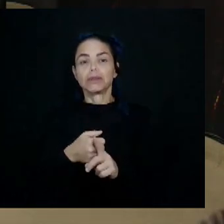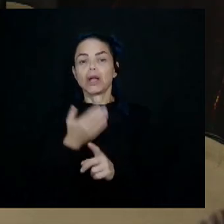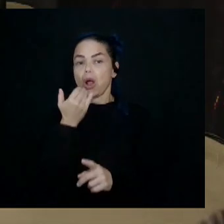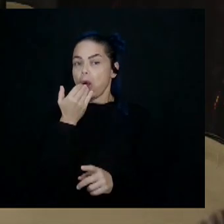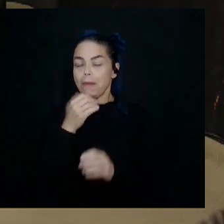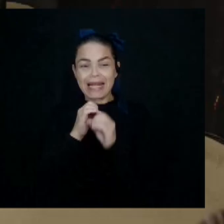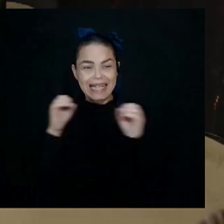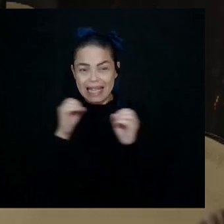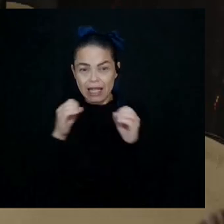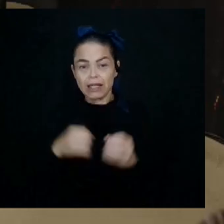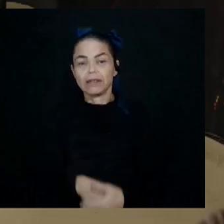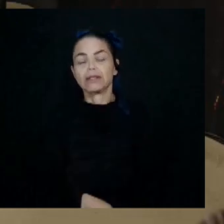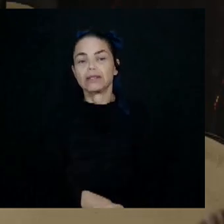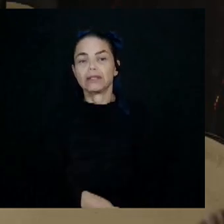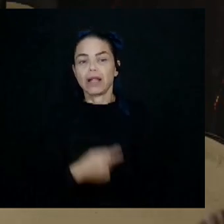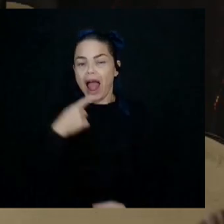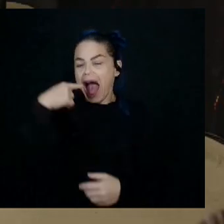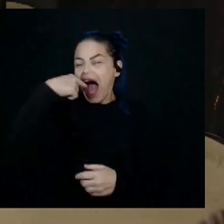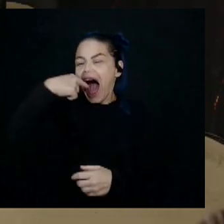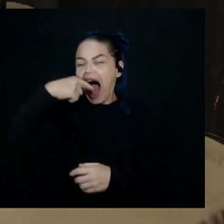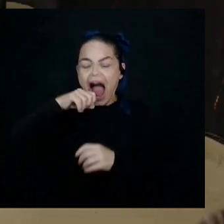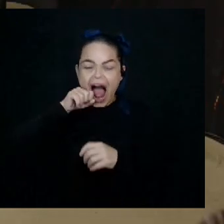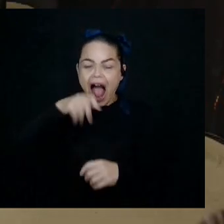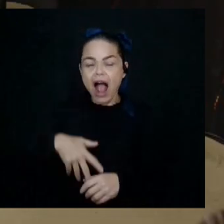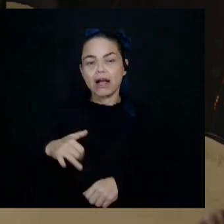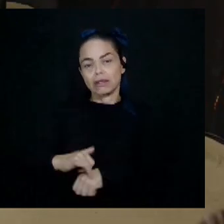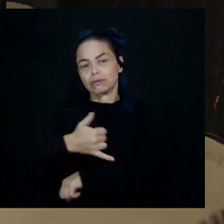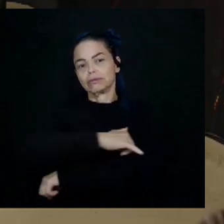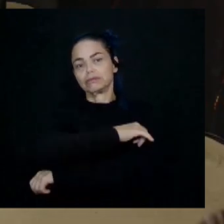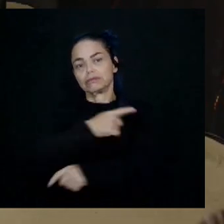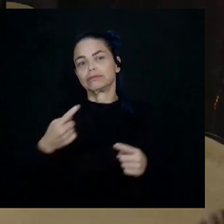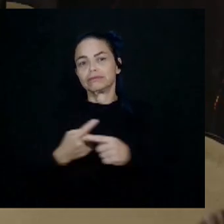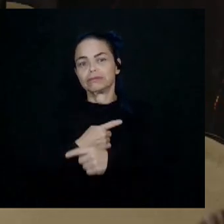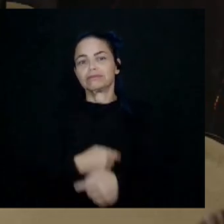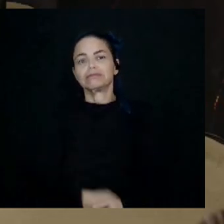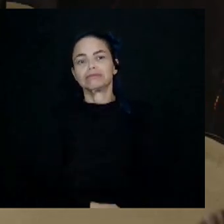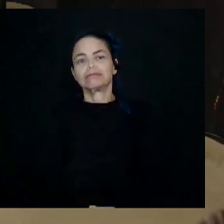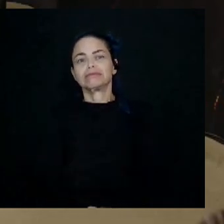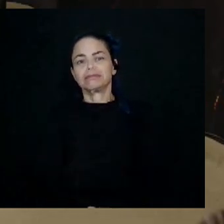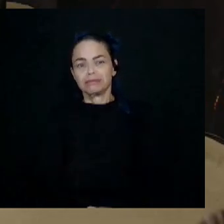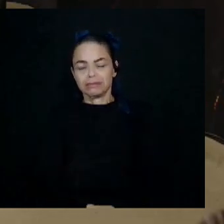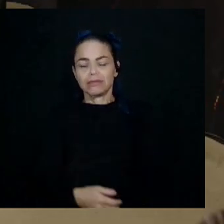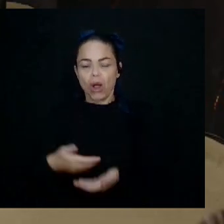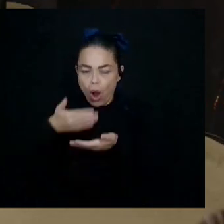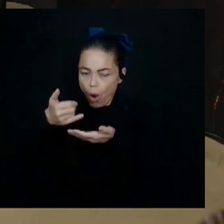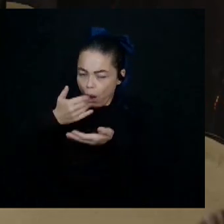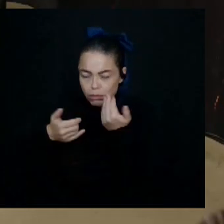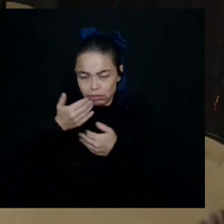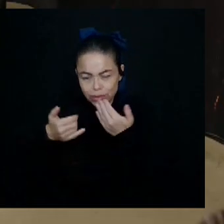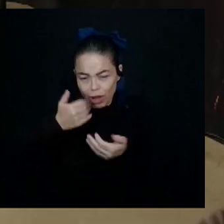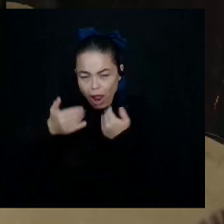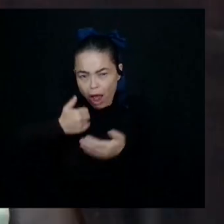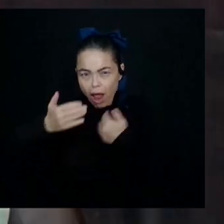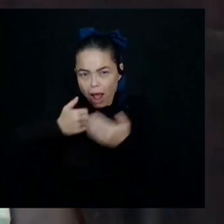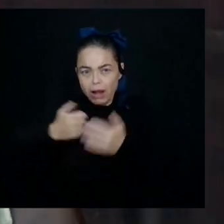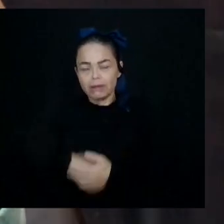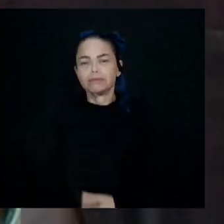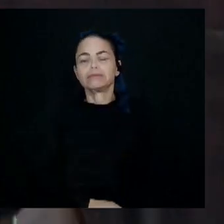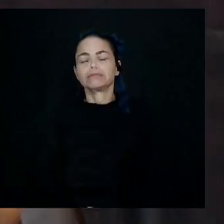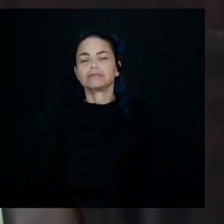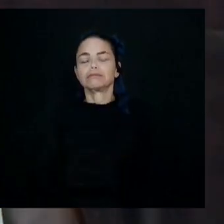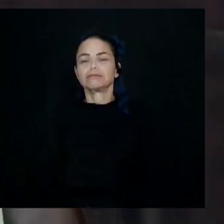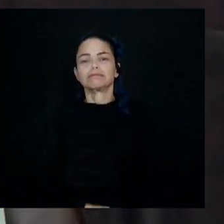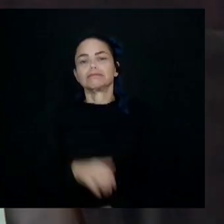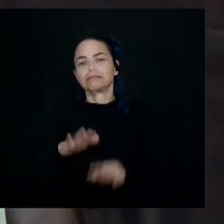Gente. Ou mesmo a obesidade faz o contrário, começa a descarregar a comida na compulsão alimentar. Não, e às vezes para se proteger, não mexeram comigo,